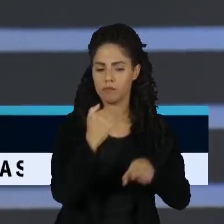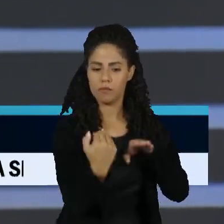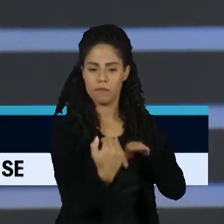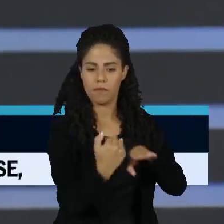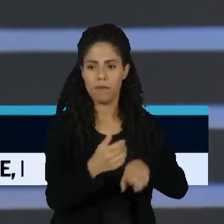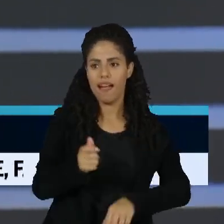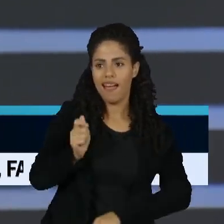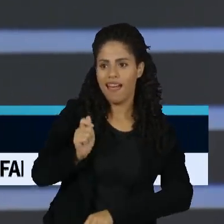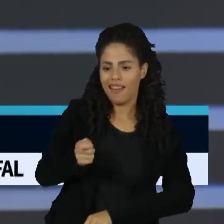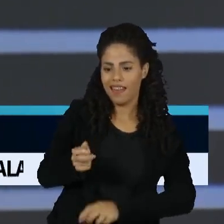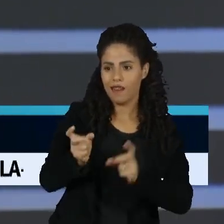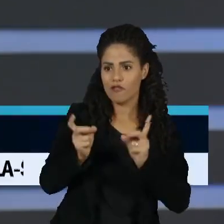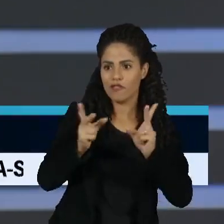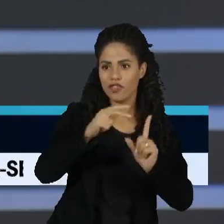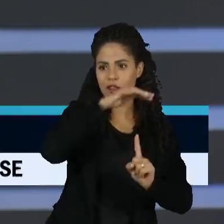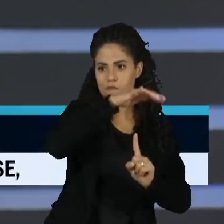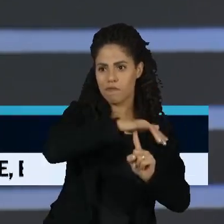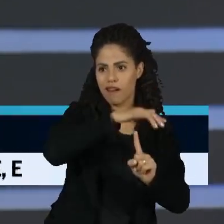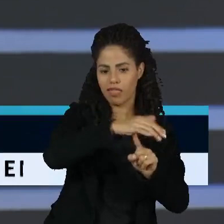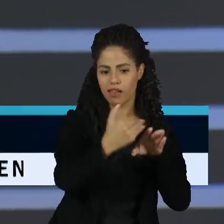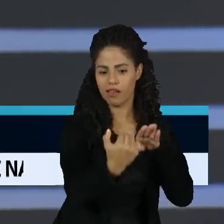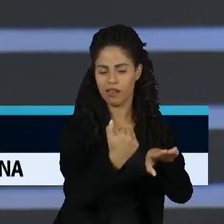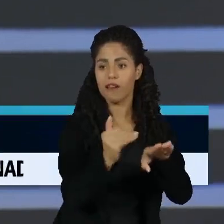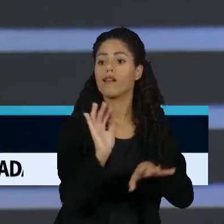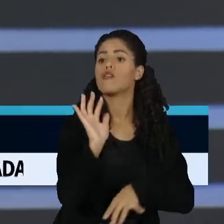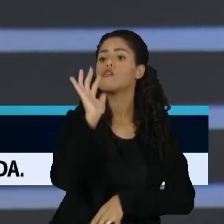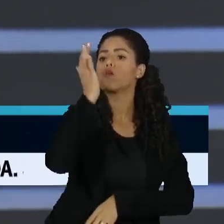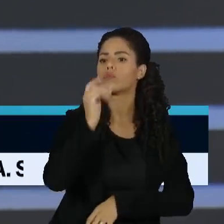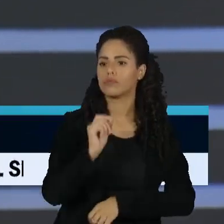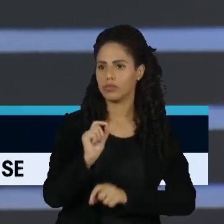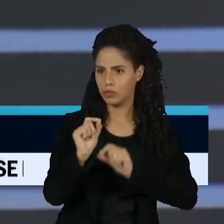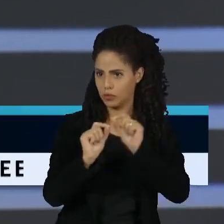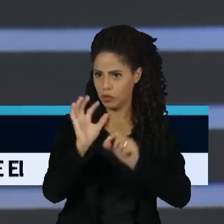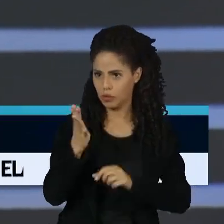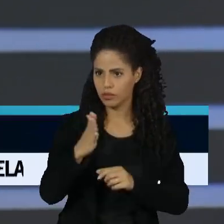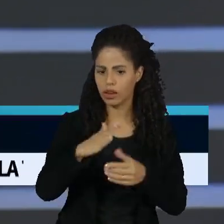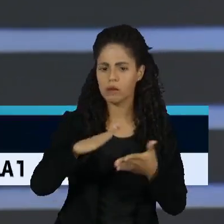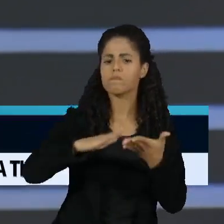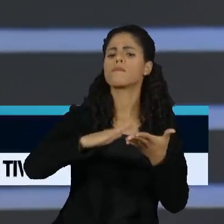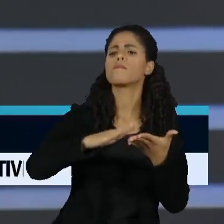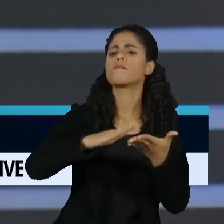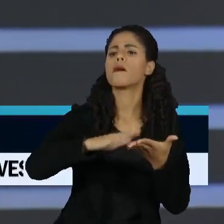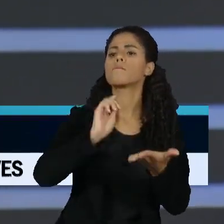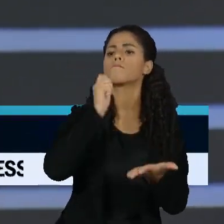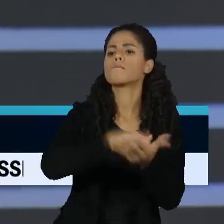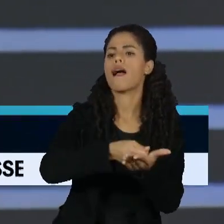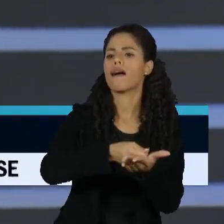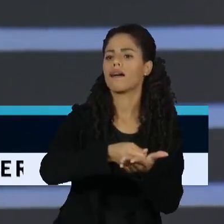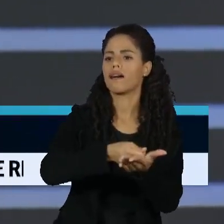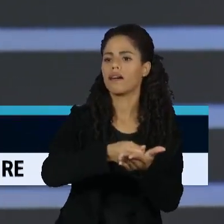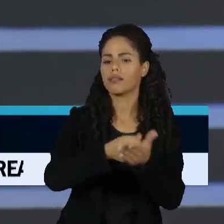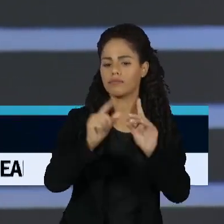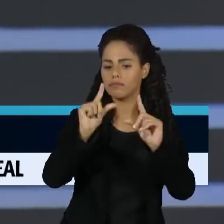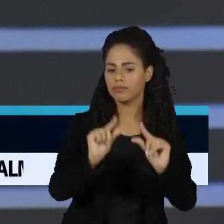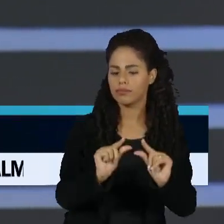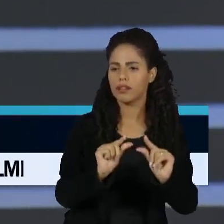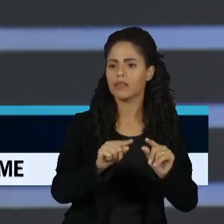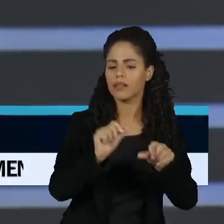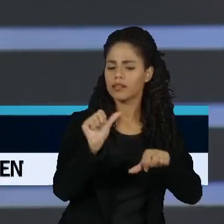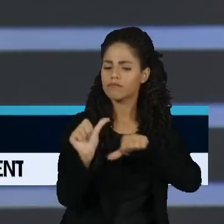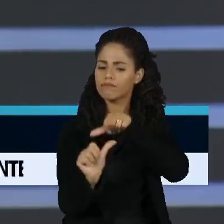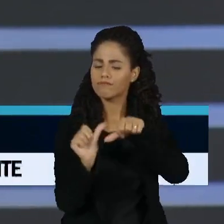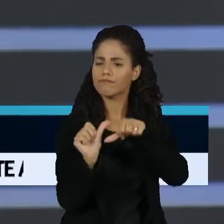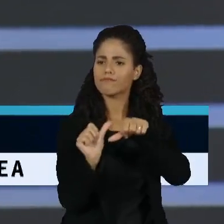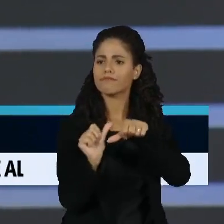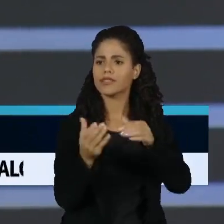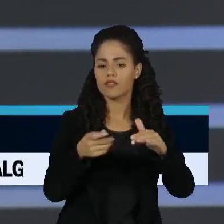exemplo, que anunciou aí no Paraná, já aconteceu assim. Você reduziu a exigência de pagamento de outorga ao bem público e transformou isso